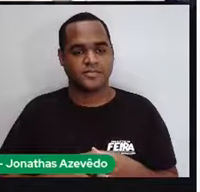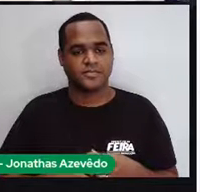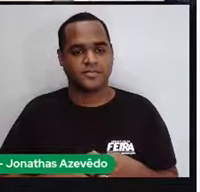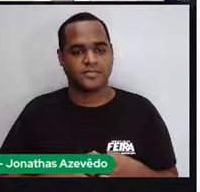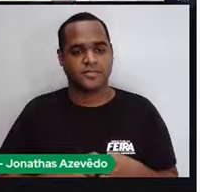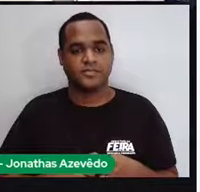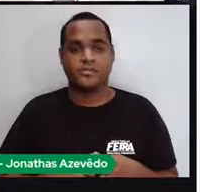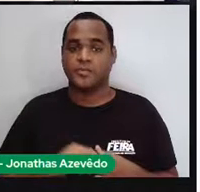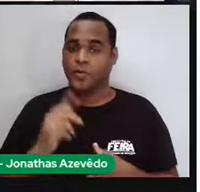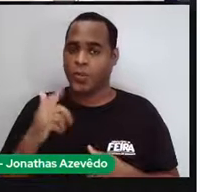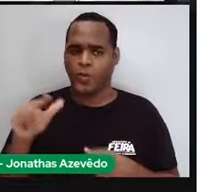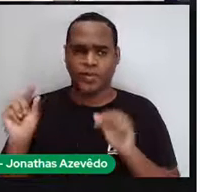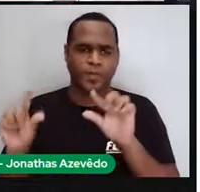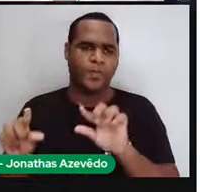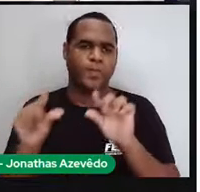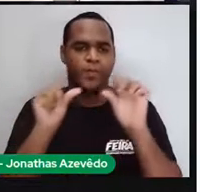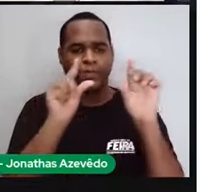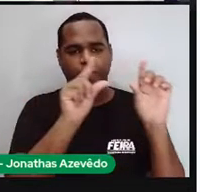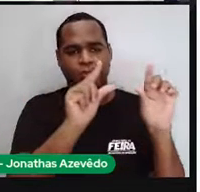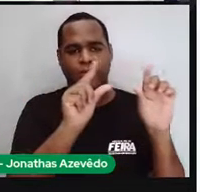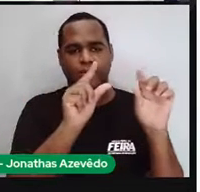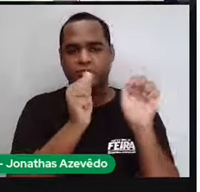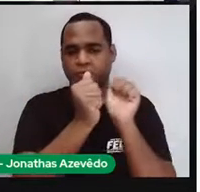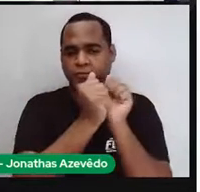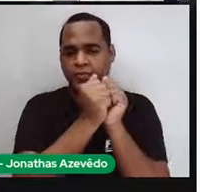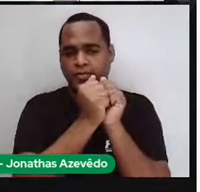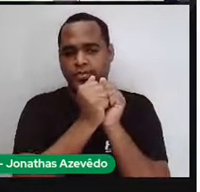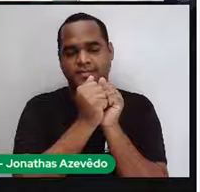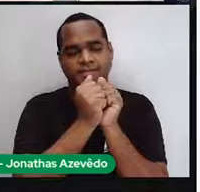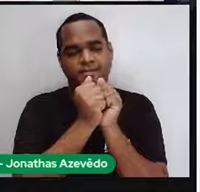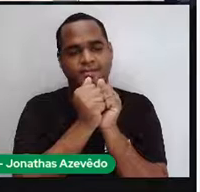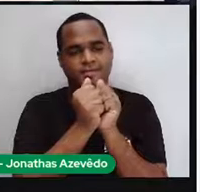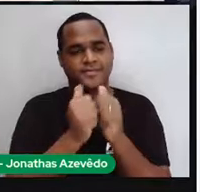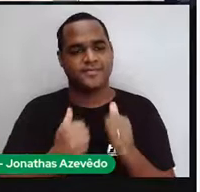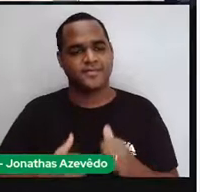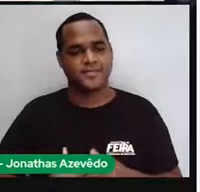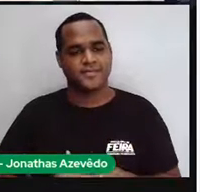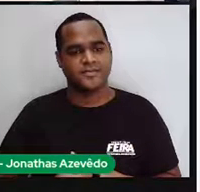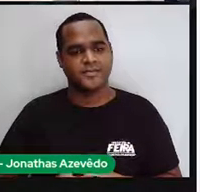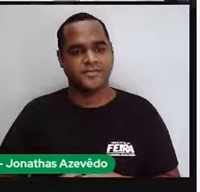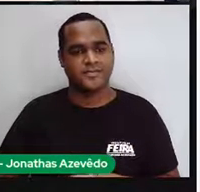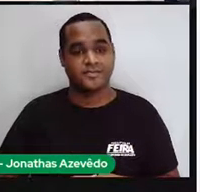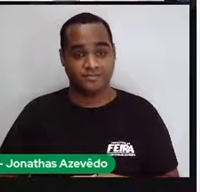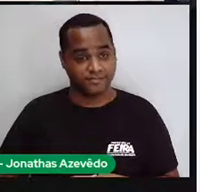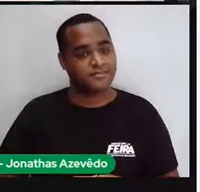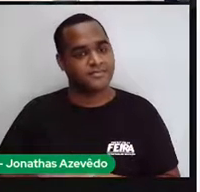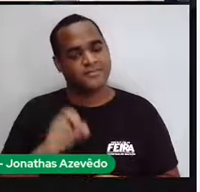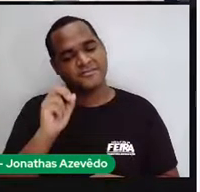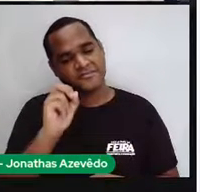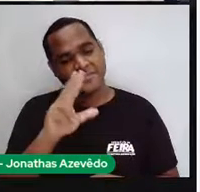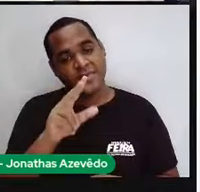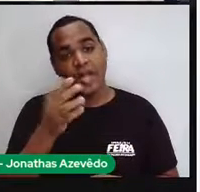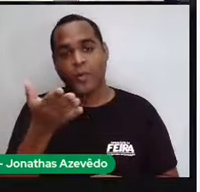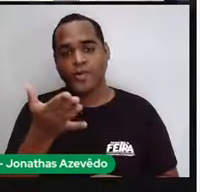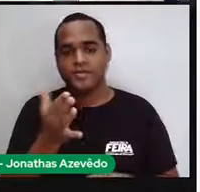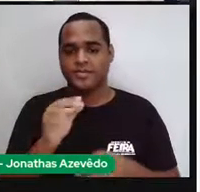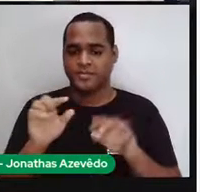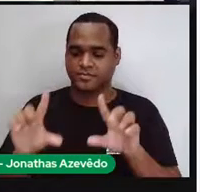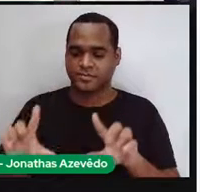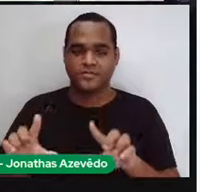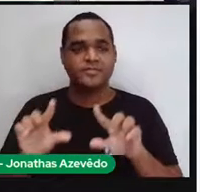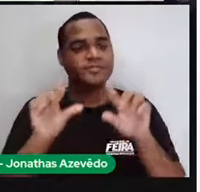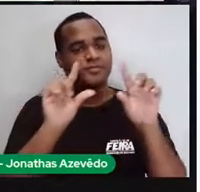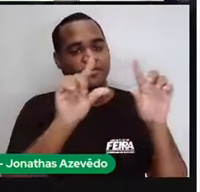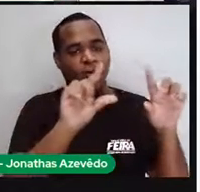eu vou pegar outra e vou botar aqui do ladinho olha só e pronto e aí eu vou forrando